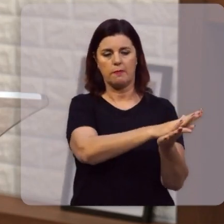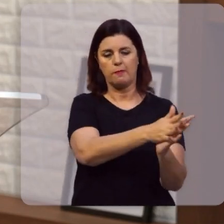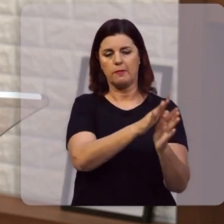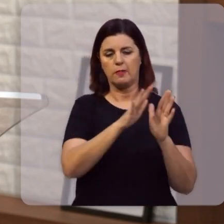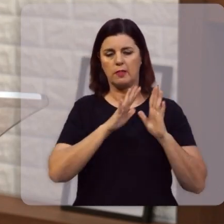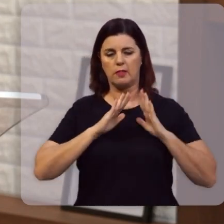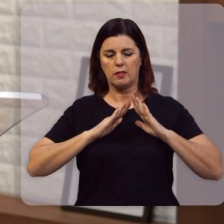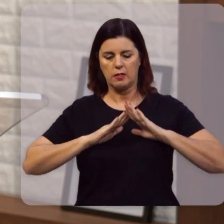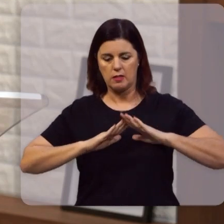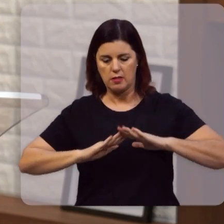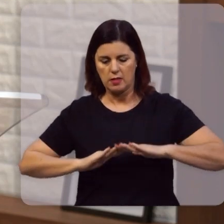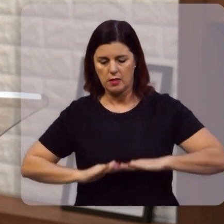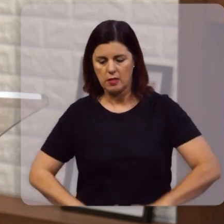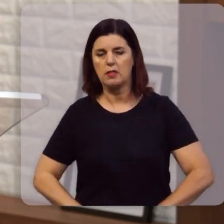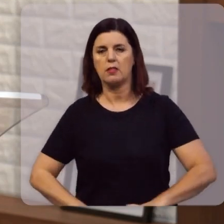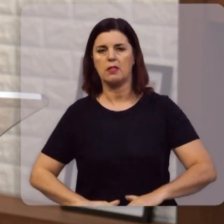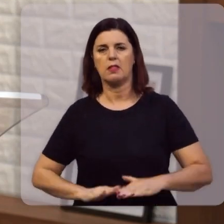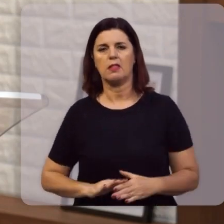outeiros e montes.